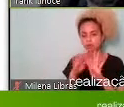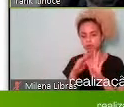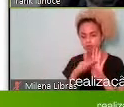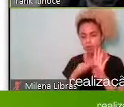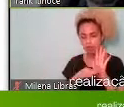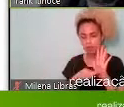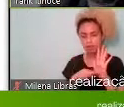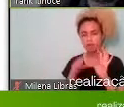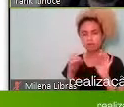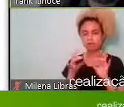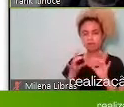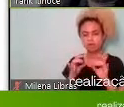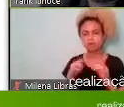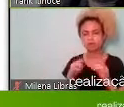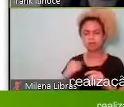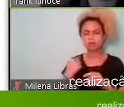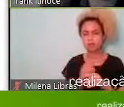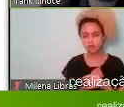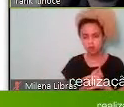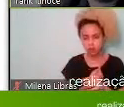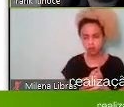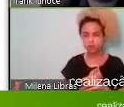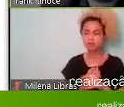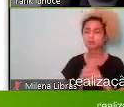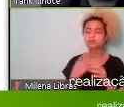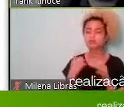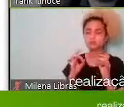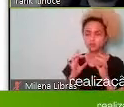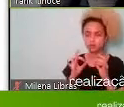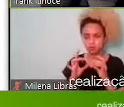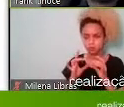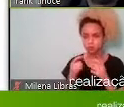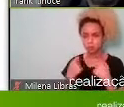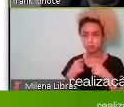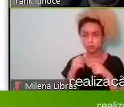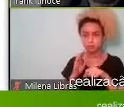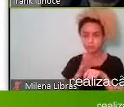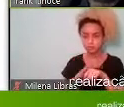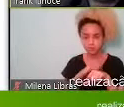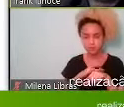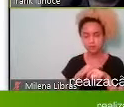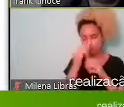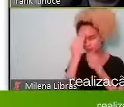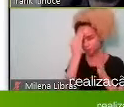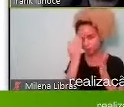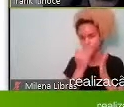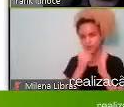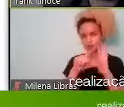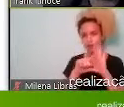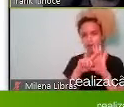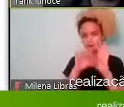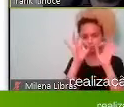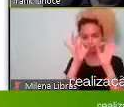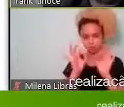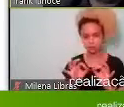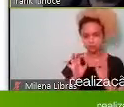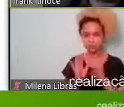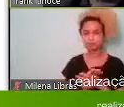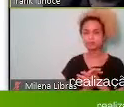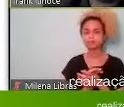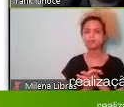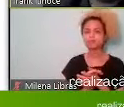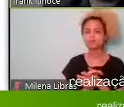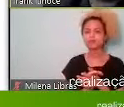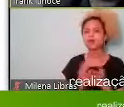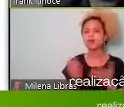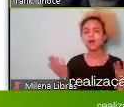cabe a nós, técnicos, fazermos cumprir a legislação correta. E agora